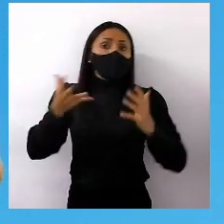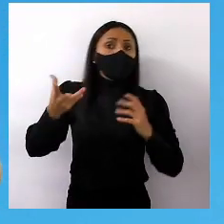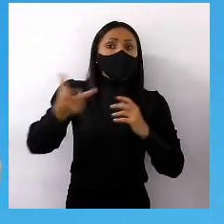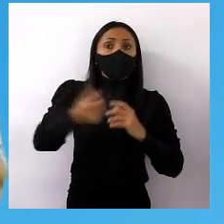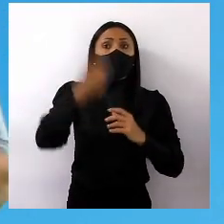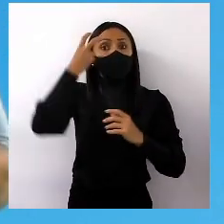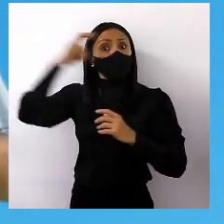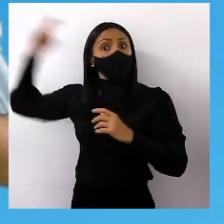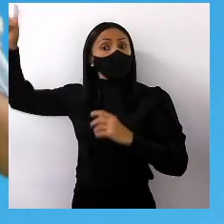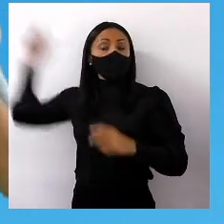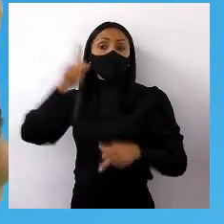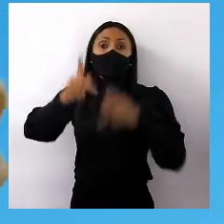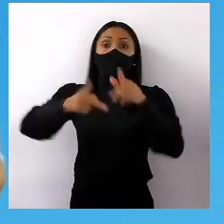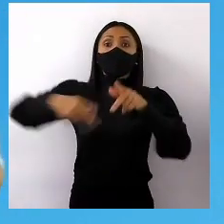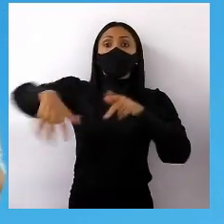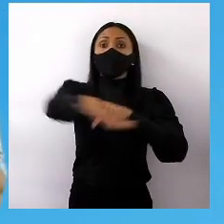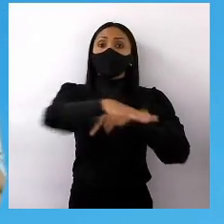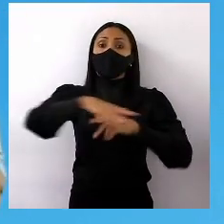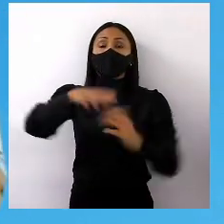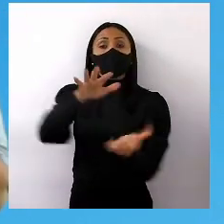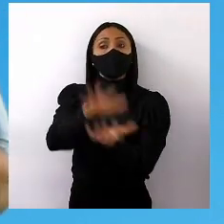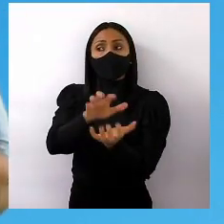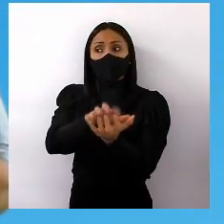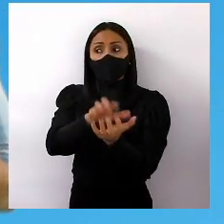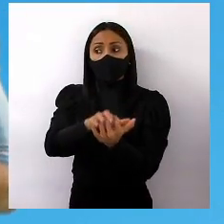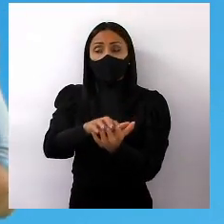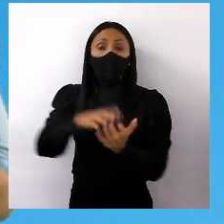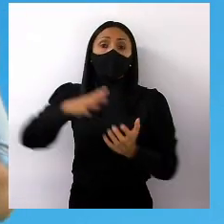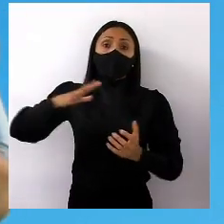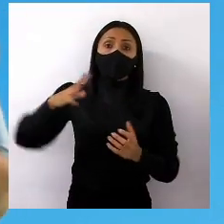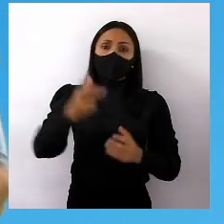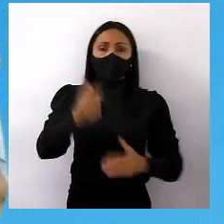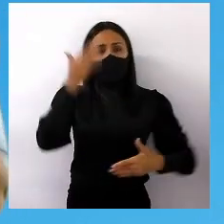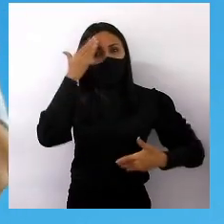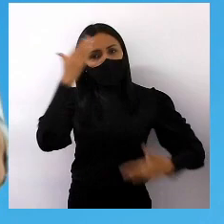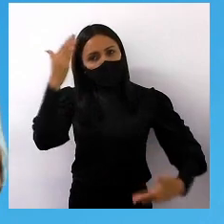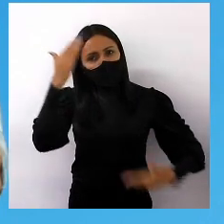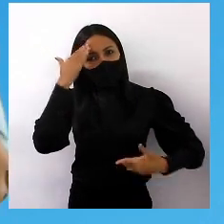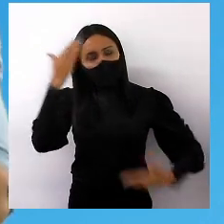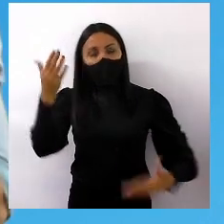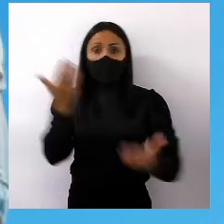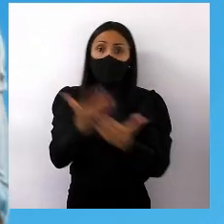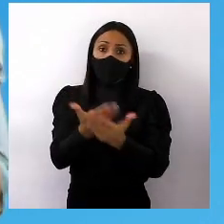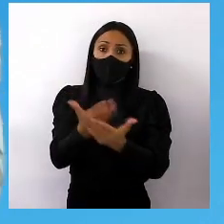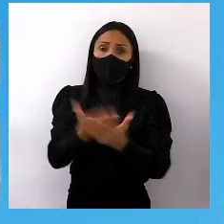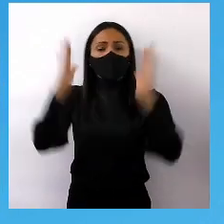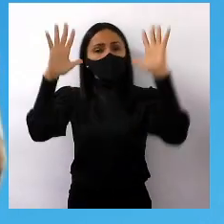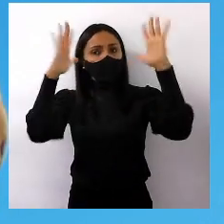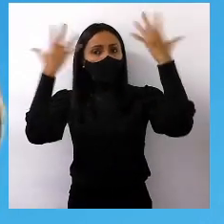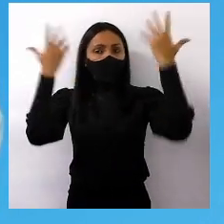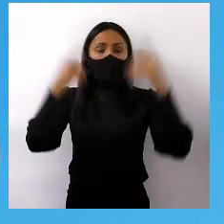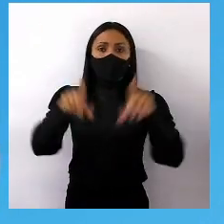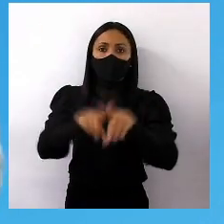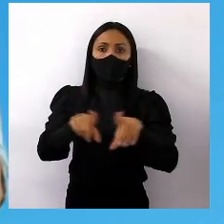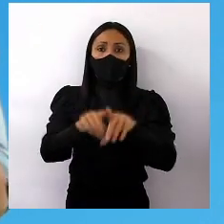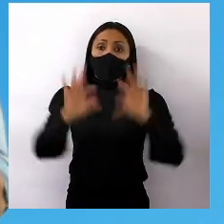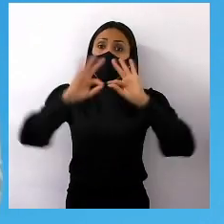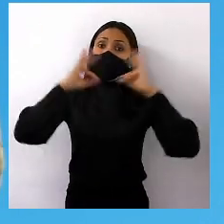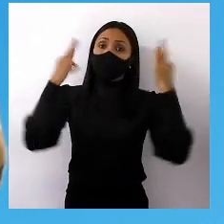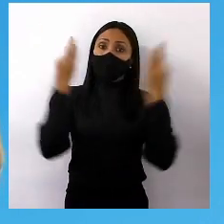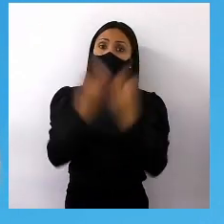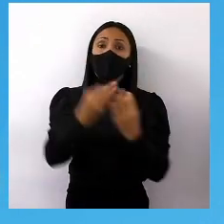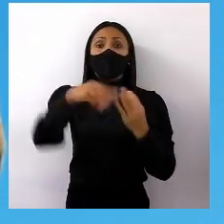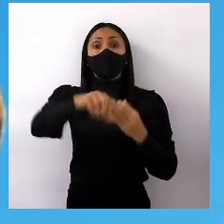cultura popular, como cultura pernambucana. Então, todos os nossos agradecimentos. E essa aula de hoje é homenagem também à família Madureira, que